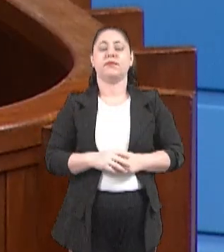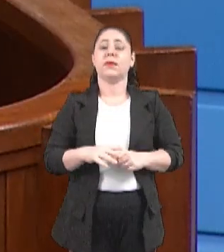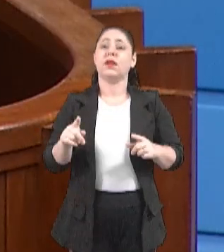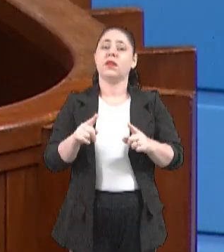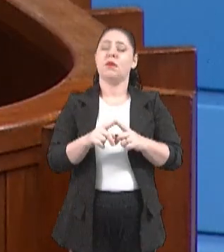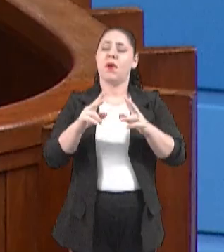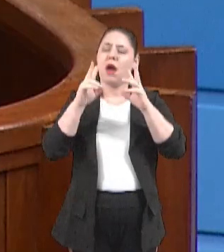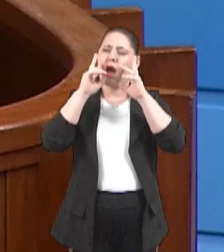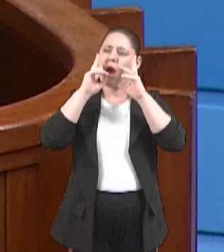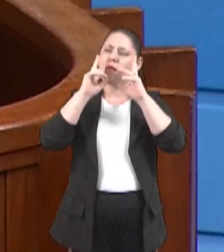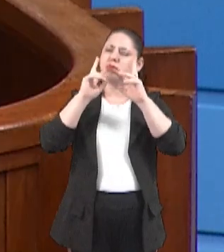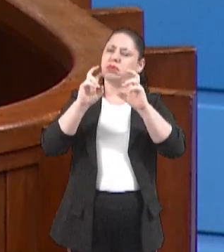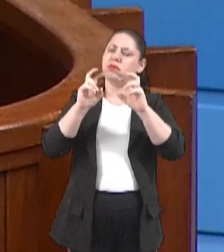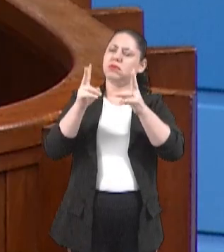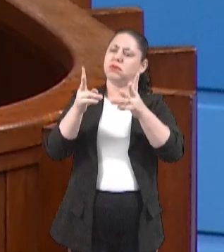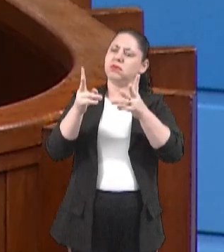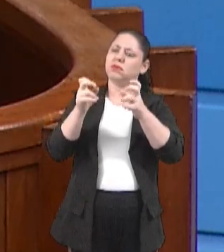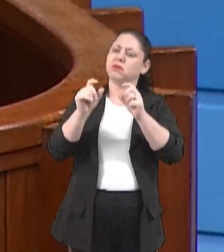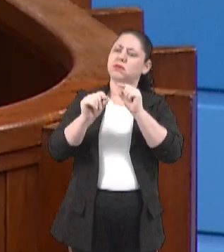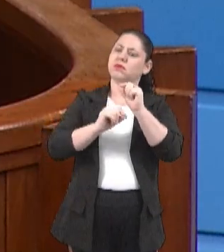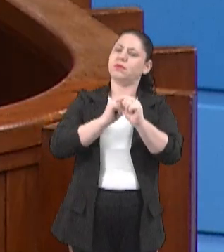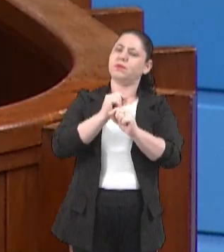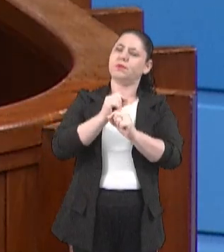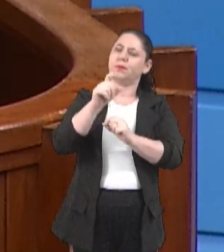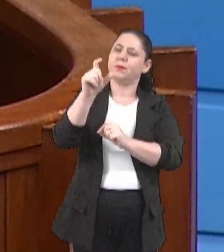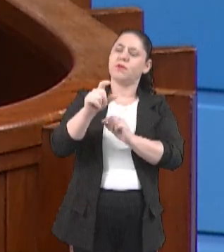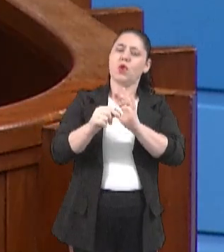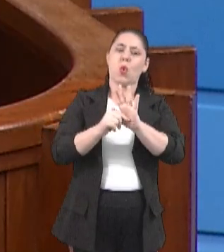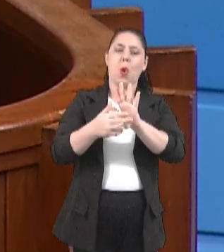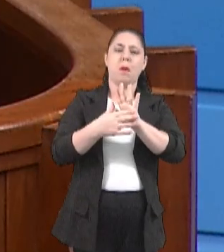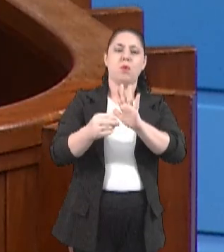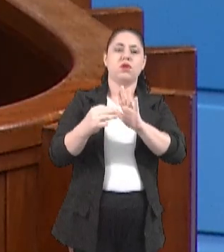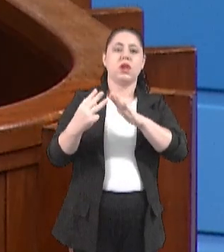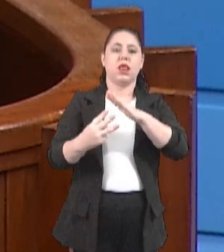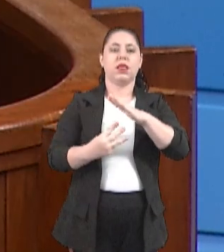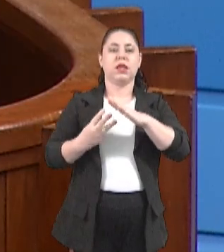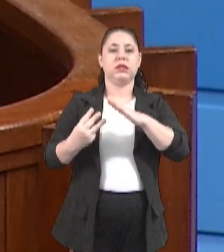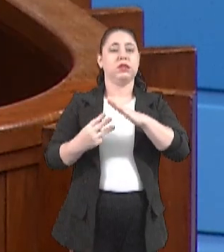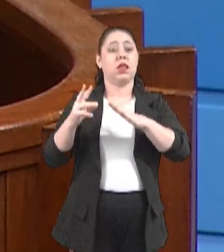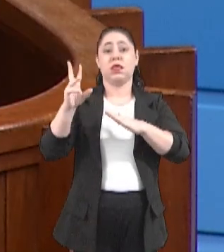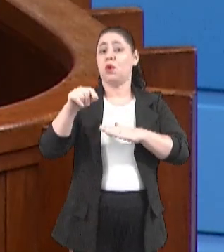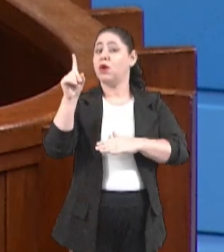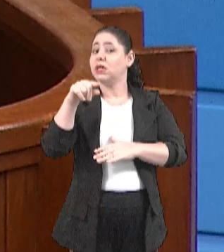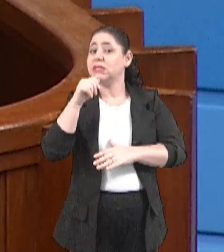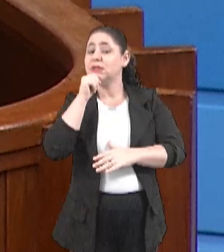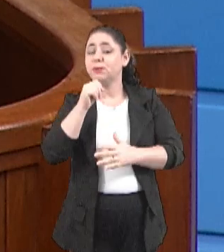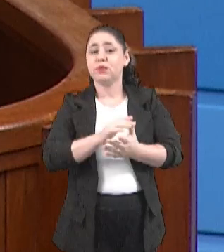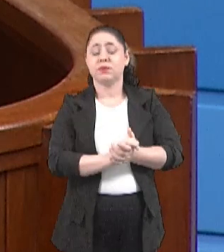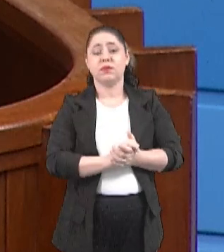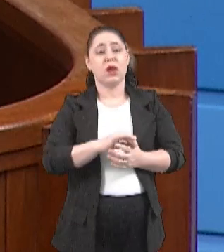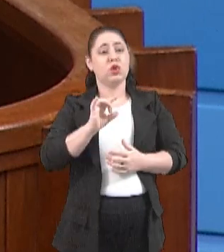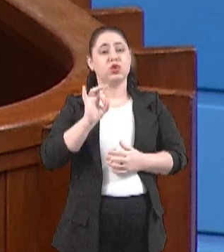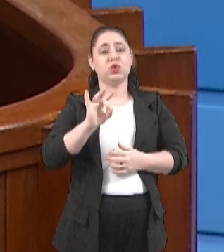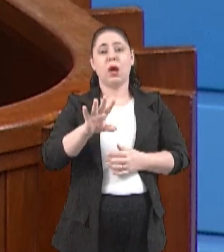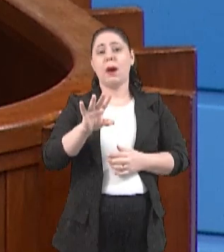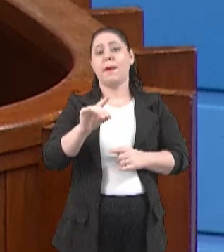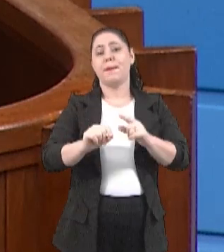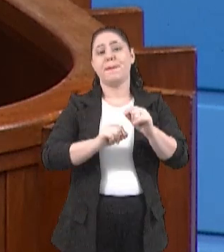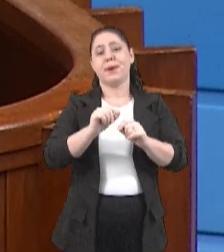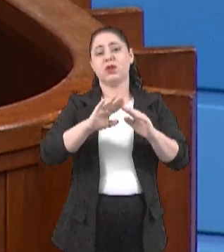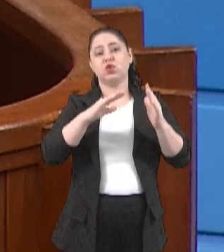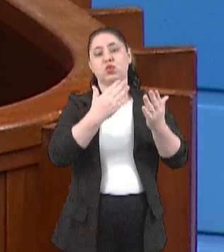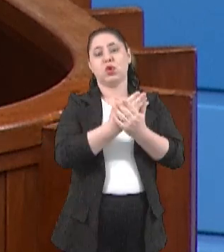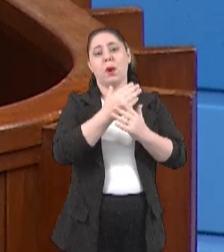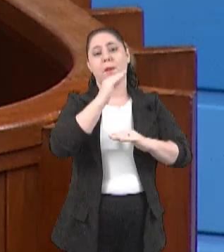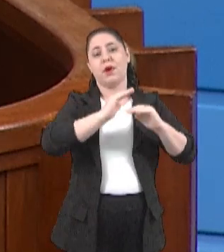também nos chama a atenção é que esse modelo de terceirização não é um modelo apenas para a